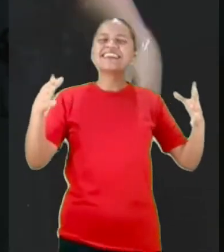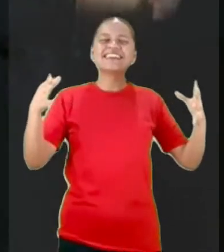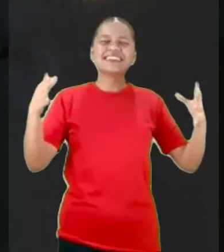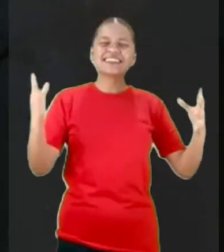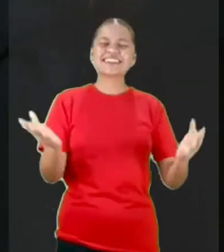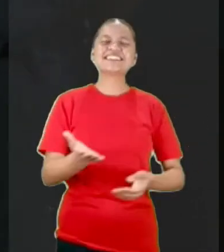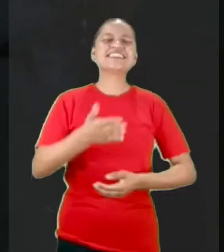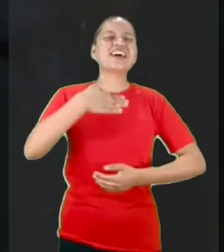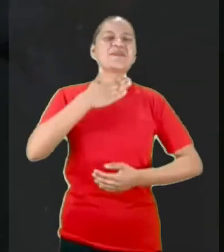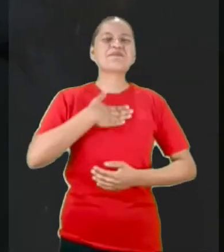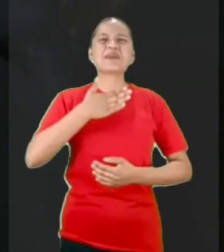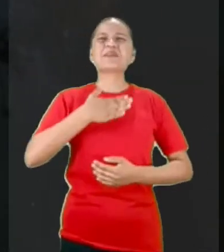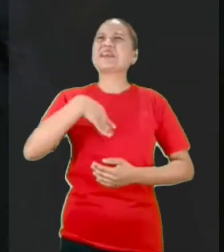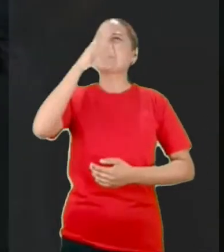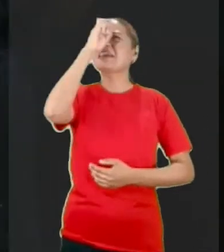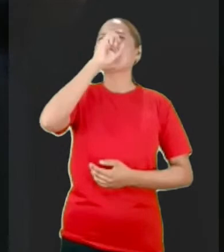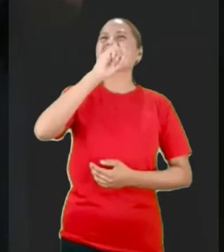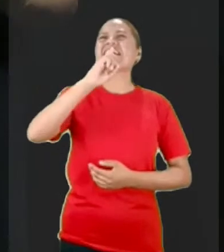grande é o meu